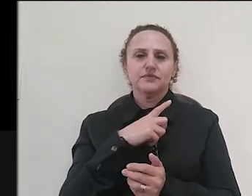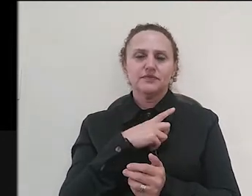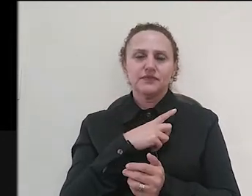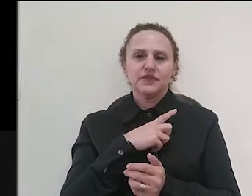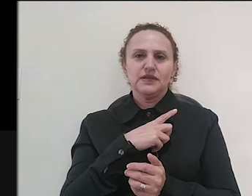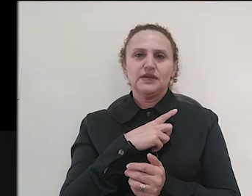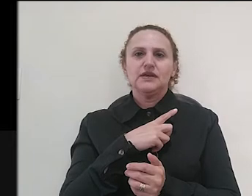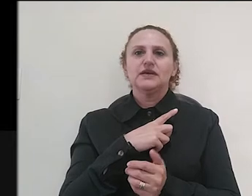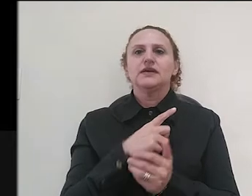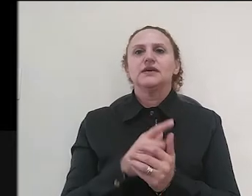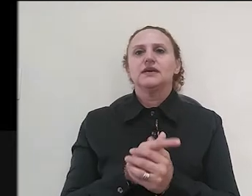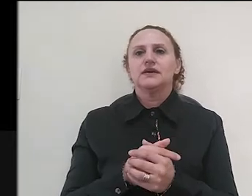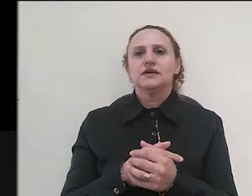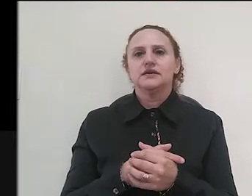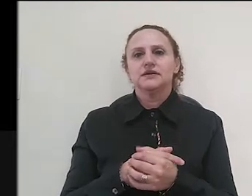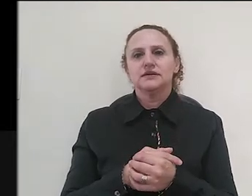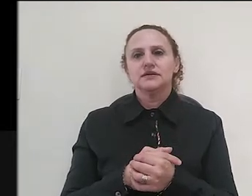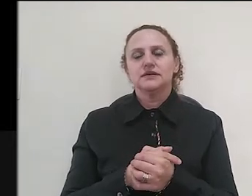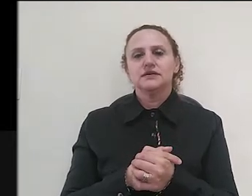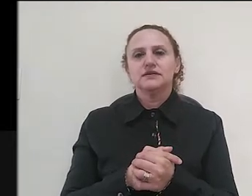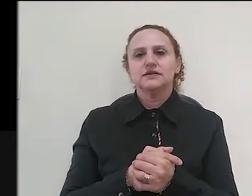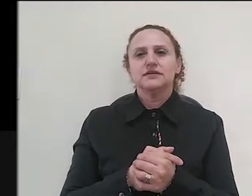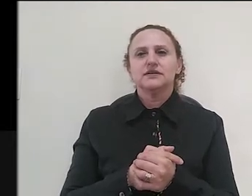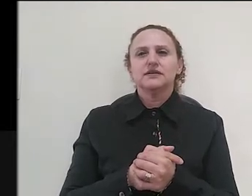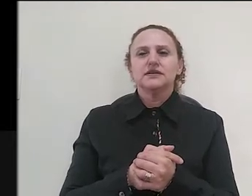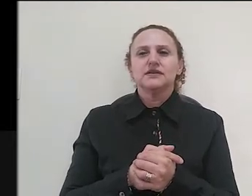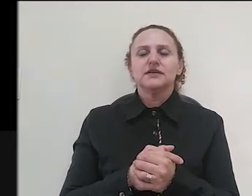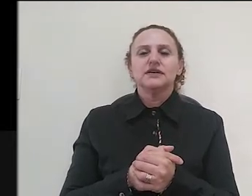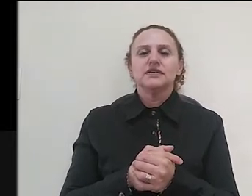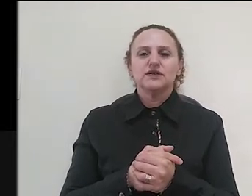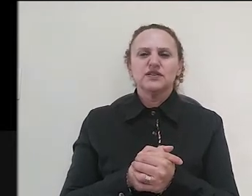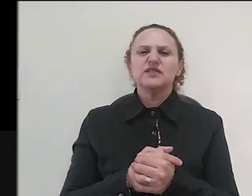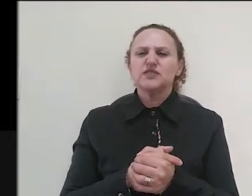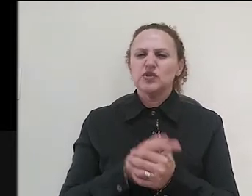a Dido e o Enéas, que são personagens